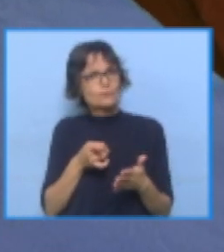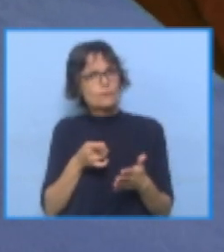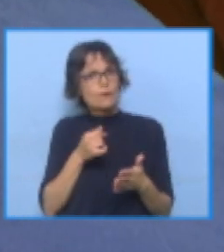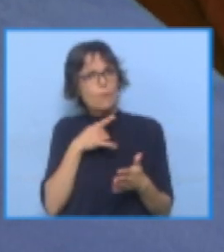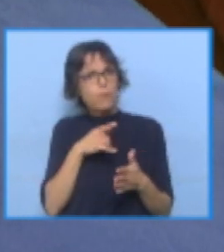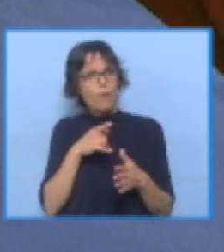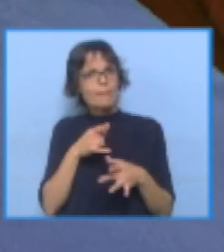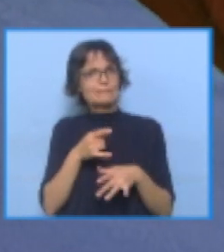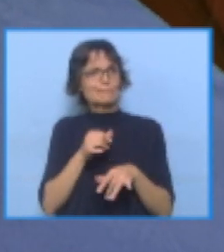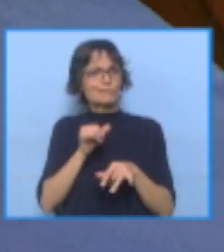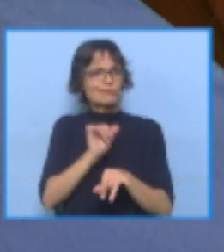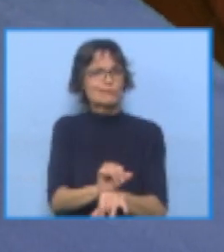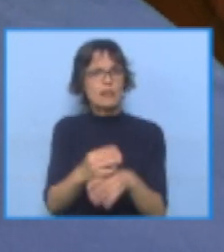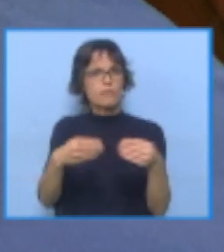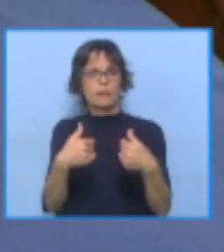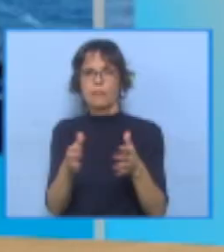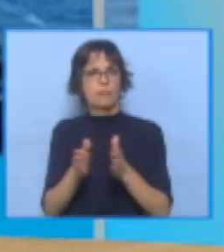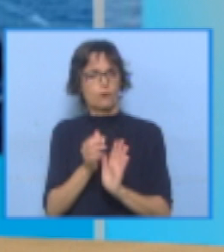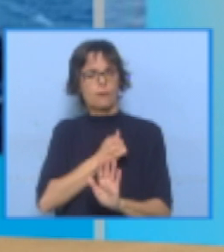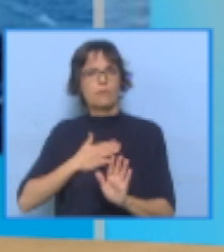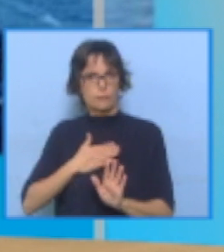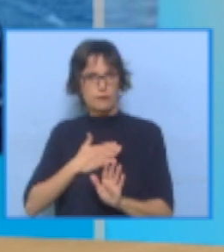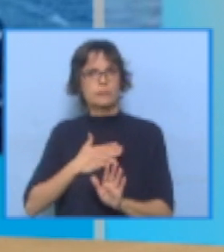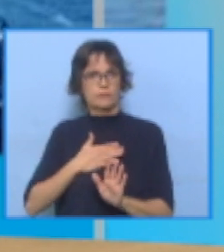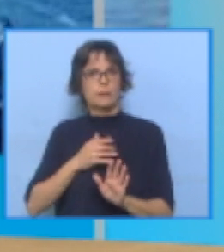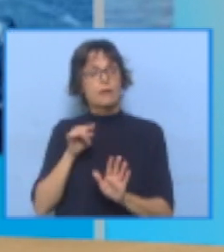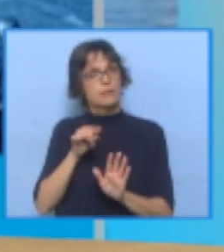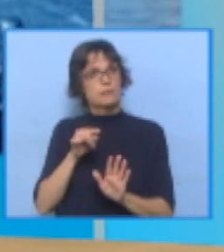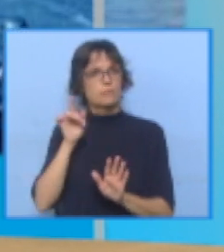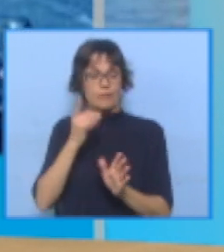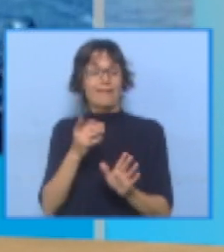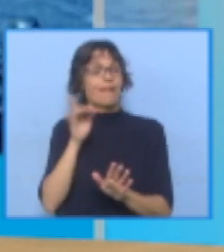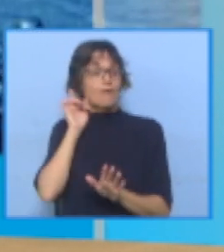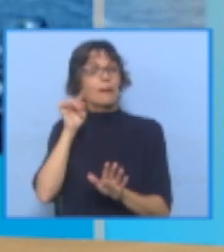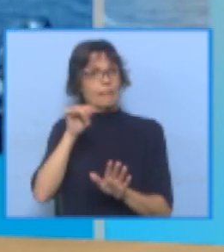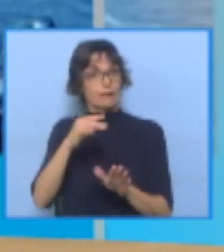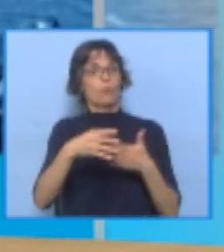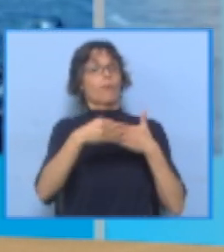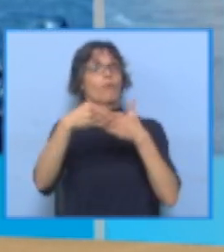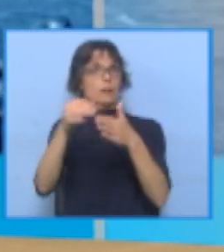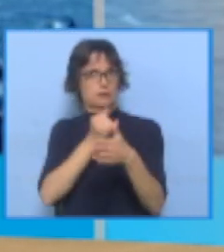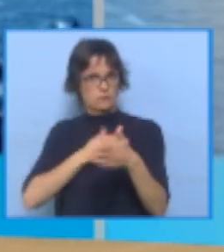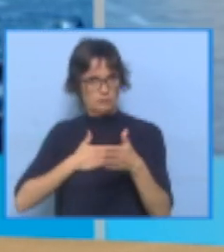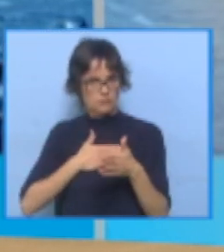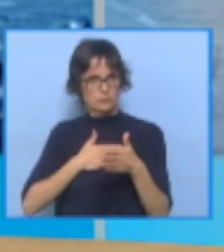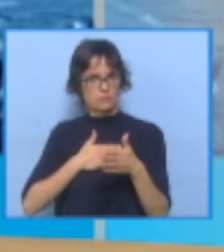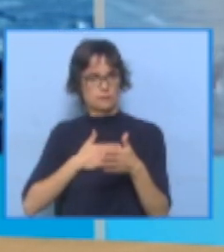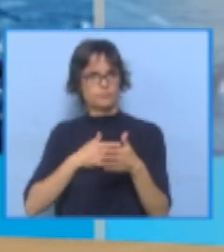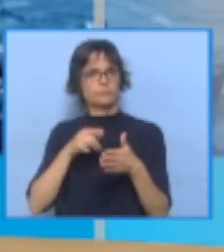bloqueia a flexibilidade dentro da empresa e, portanto, é importante que a liderança, para além de ter no papel que